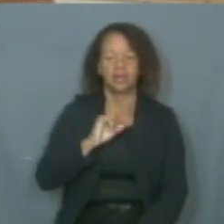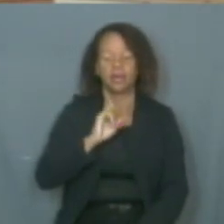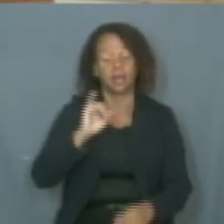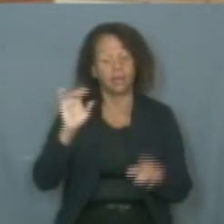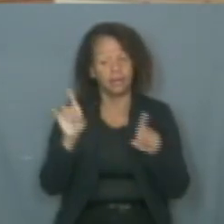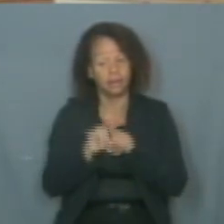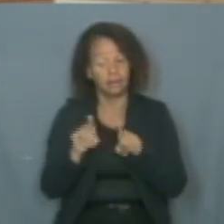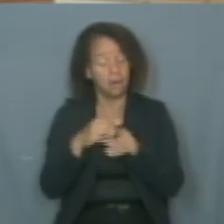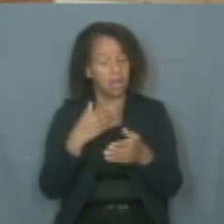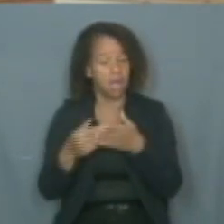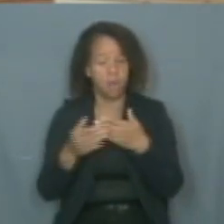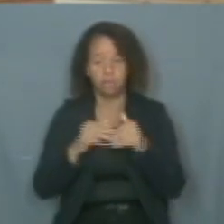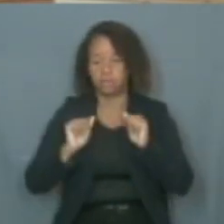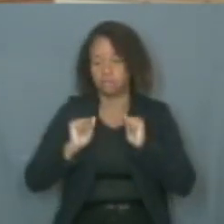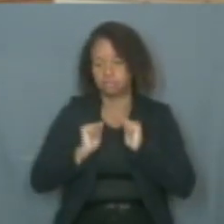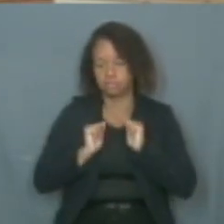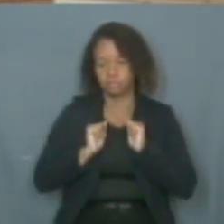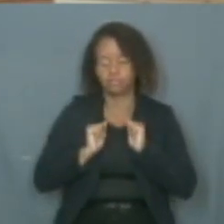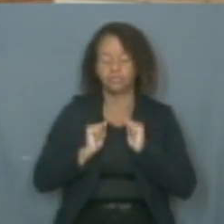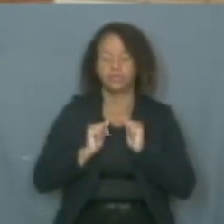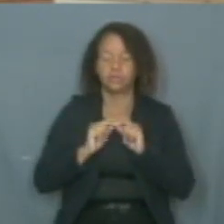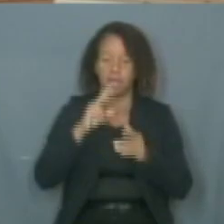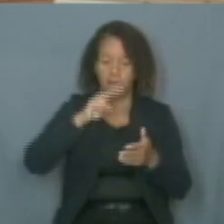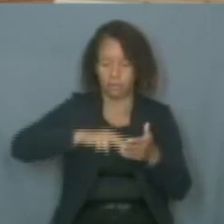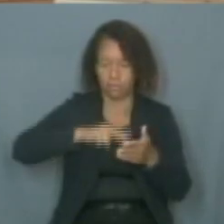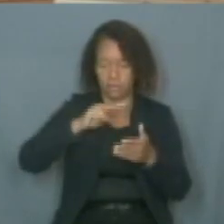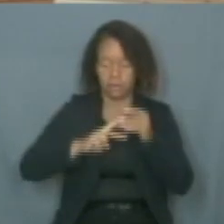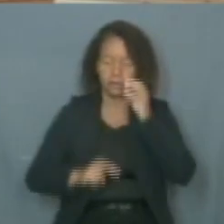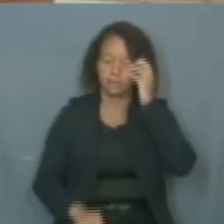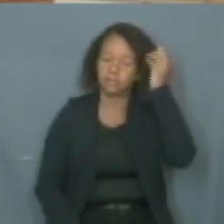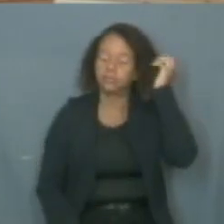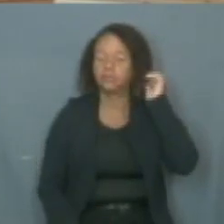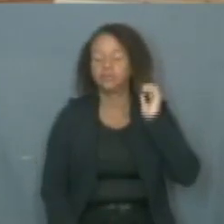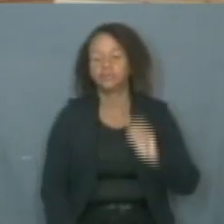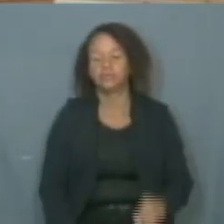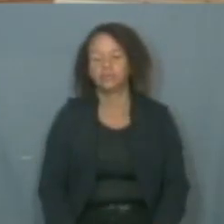intervalo. Eu vou ler aqui